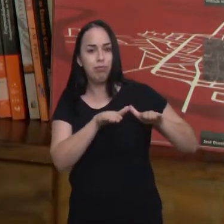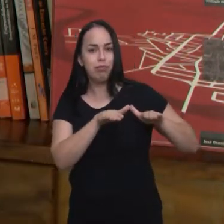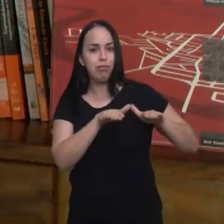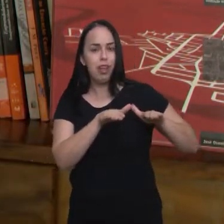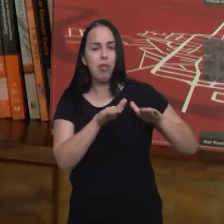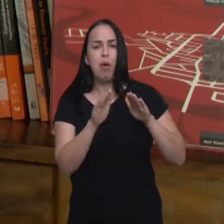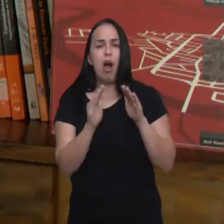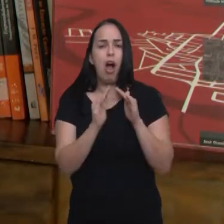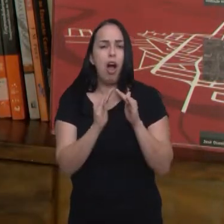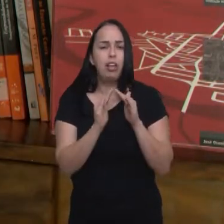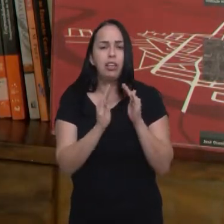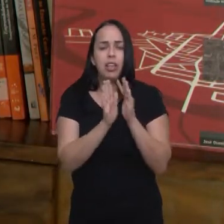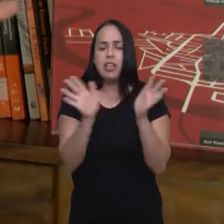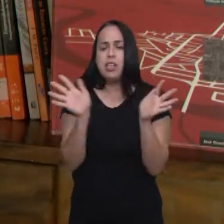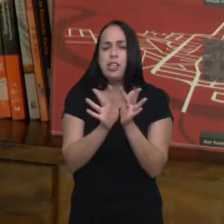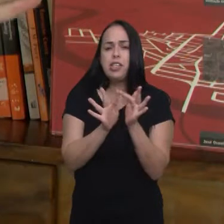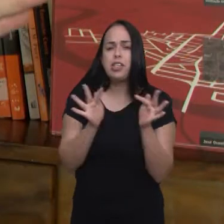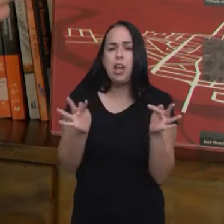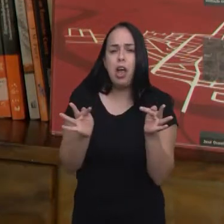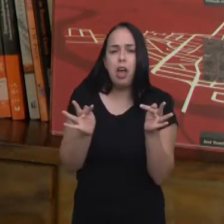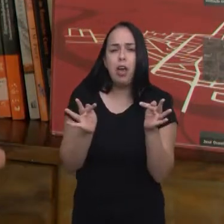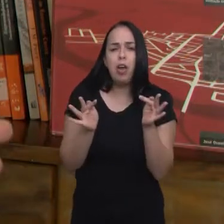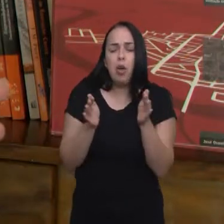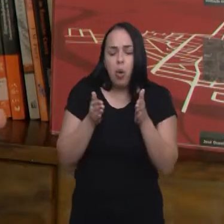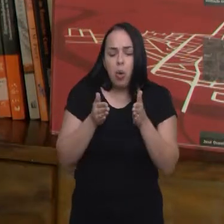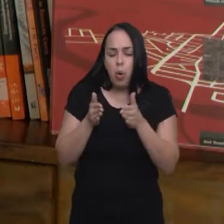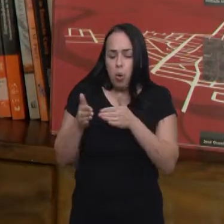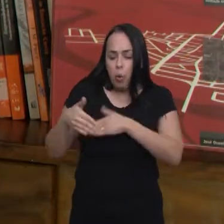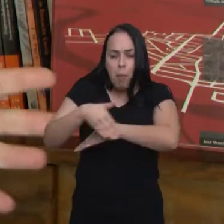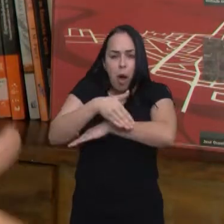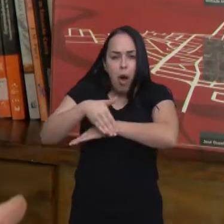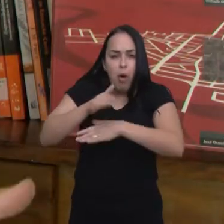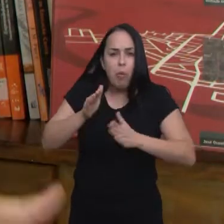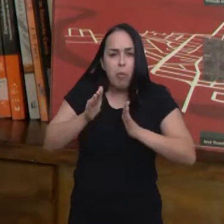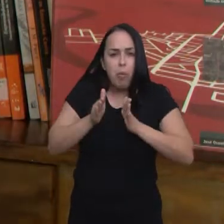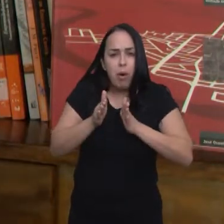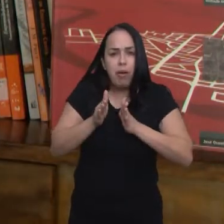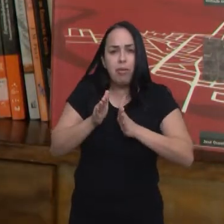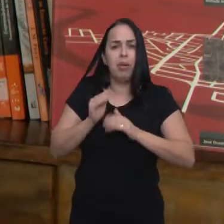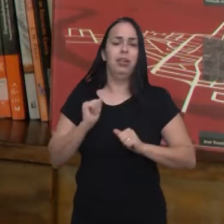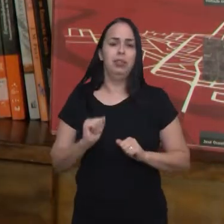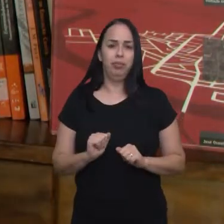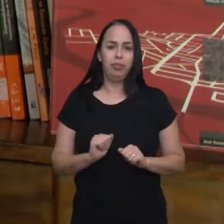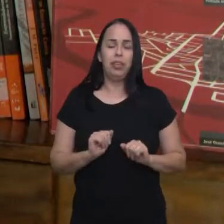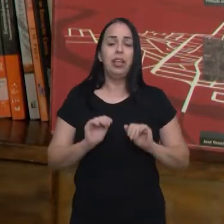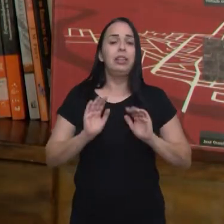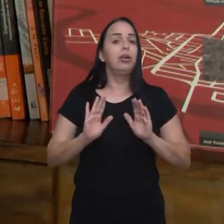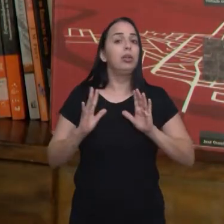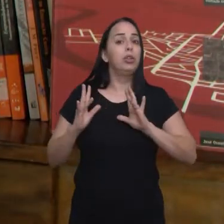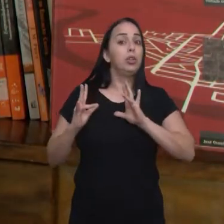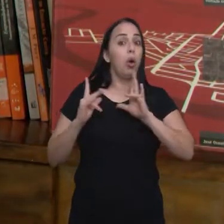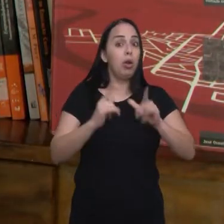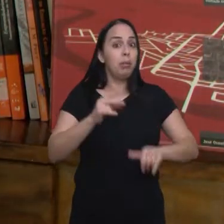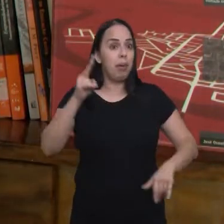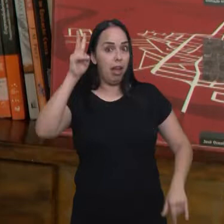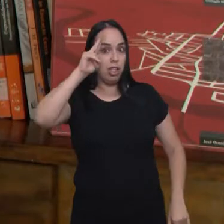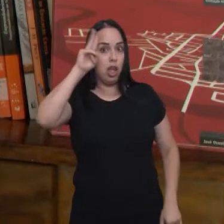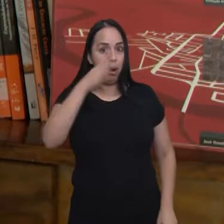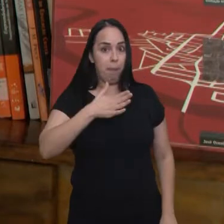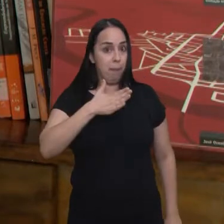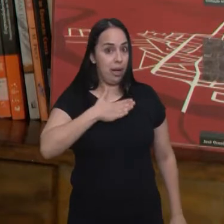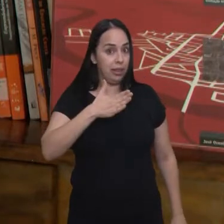numa casinha bem pequena, de uma travessinha bem estreita, na Vila Roça, aqui em Santana. Então todas as minhas